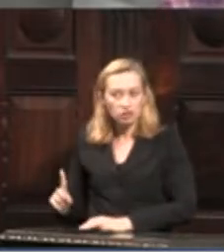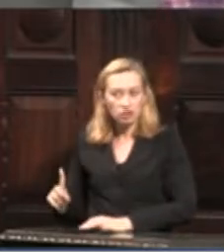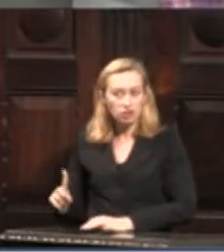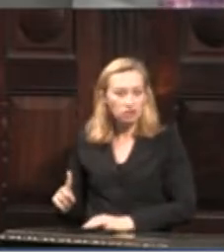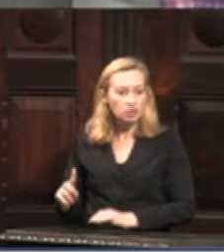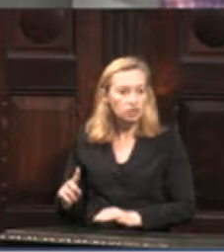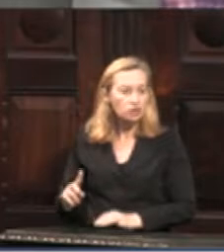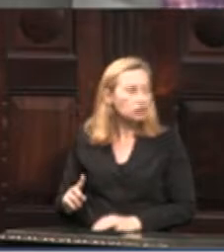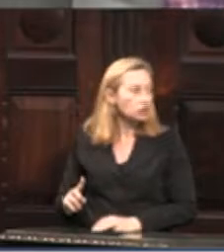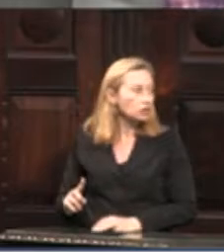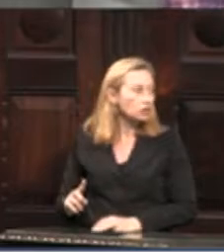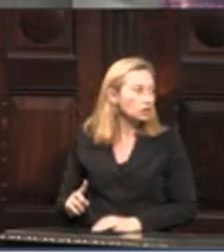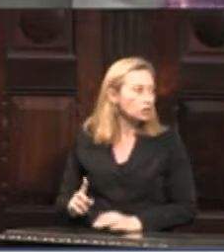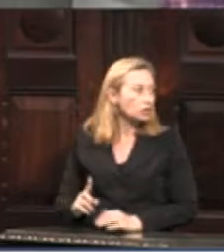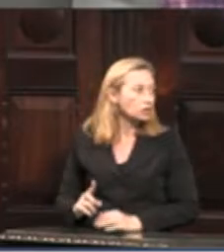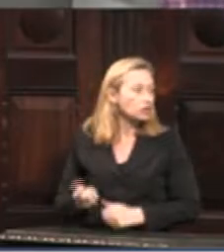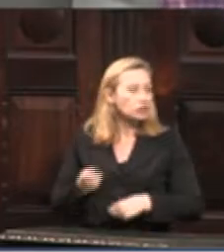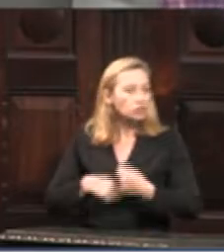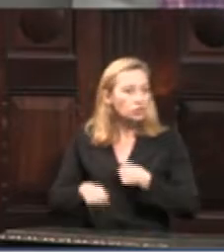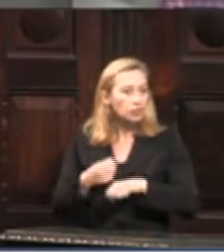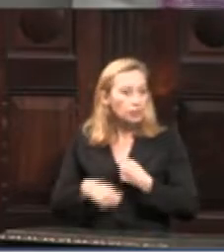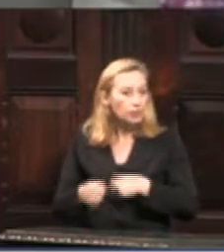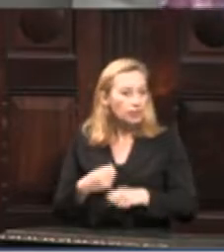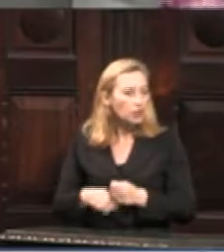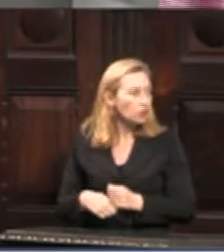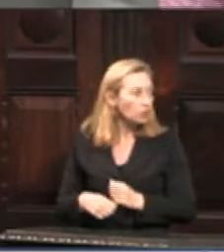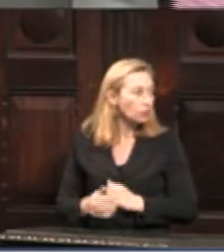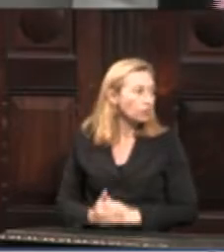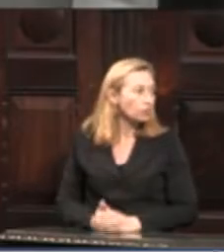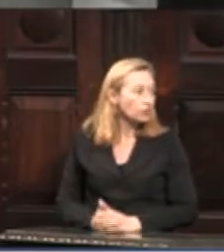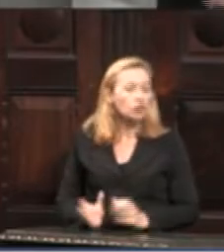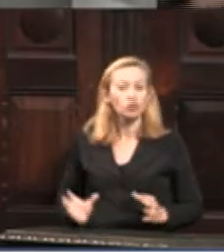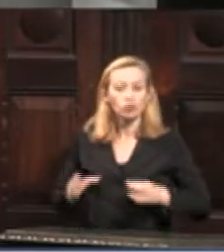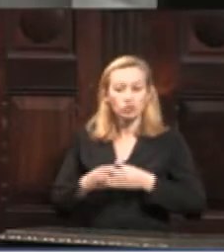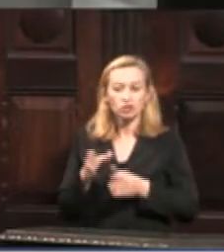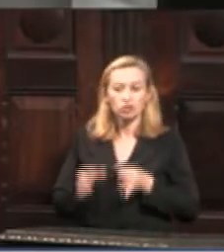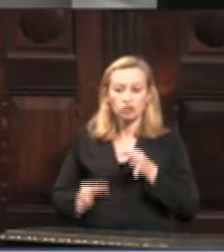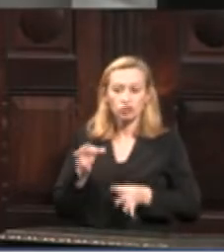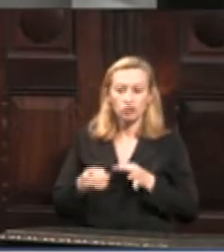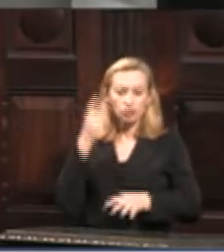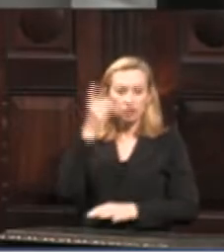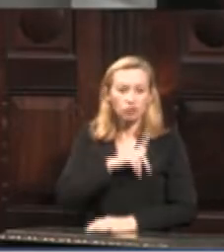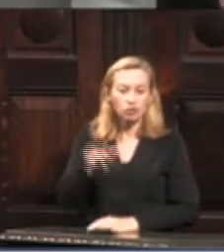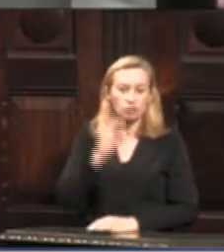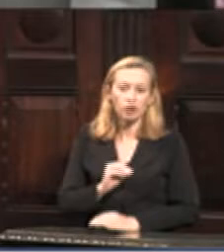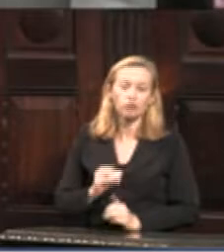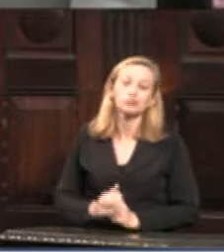Fiscalização Financeira e Controle. Para emitir parecer pela Comissão de Constituição e Justiça, deputado Luiz Paulo.